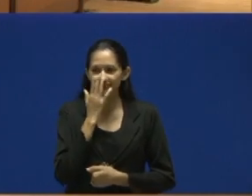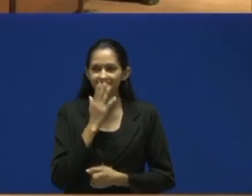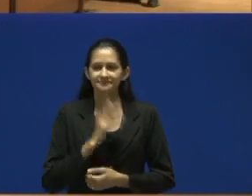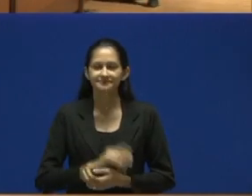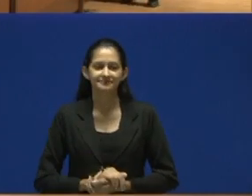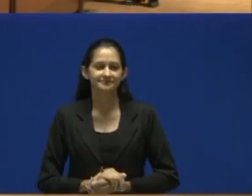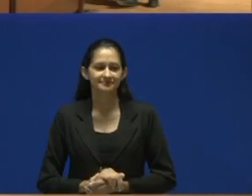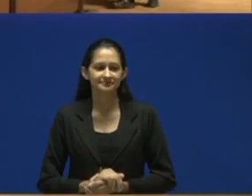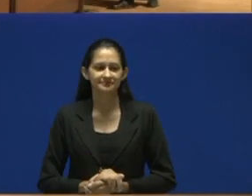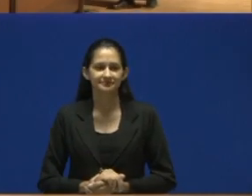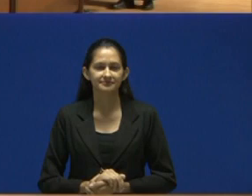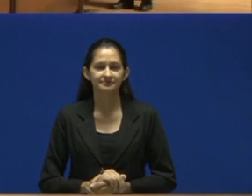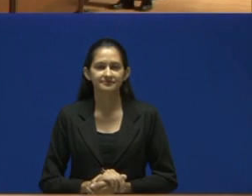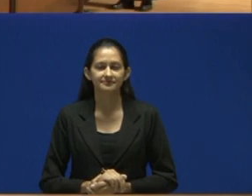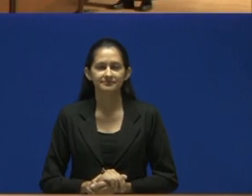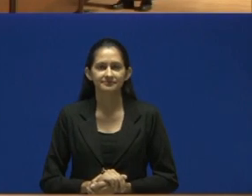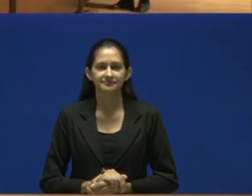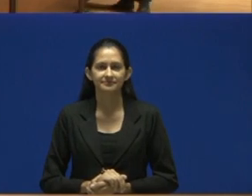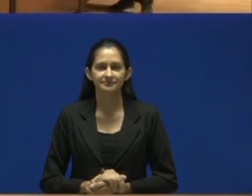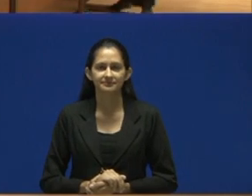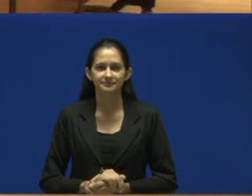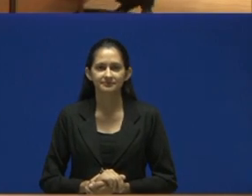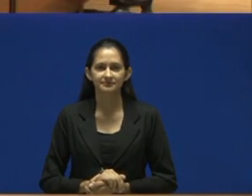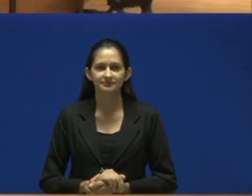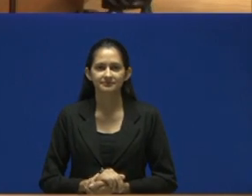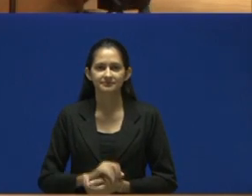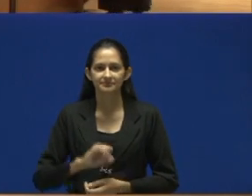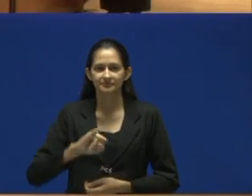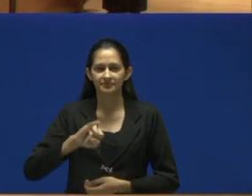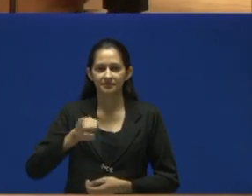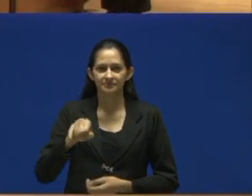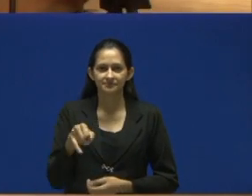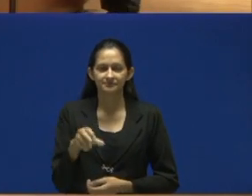joão paulo tavares de souza